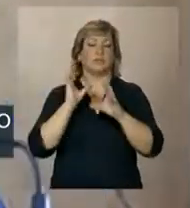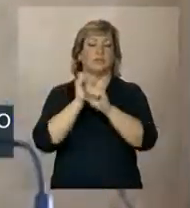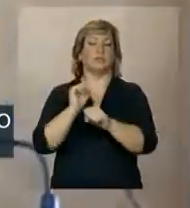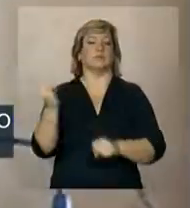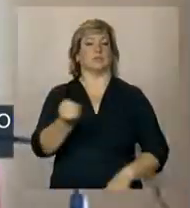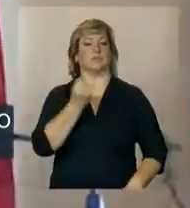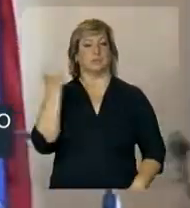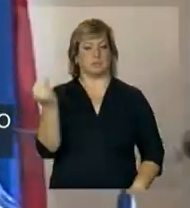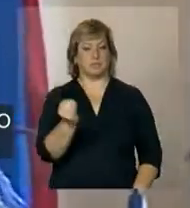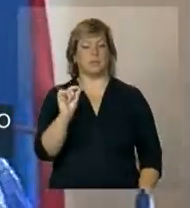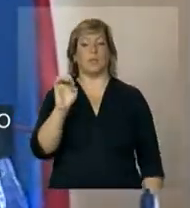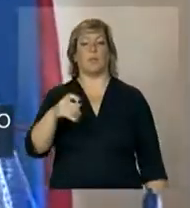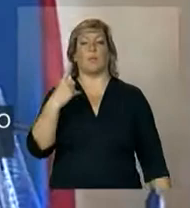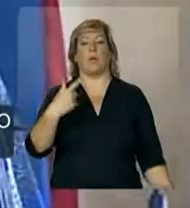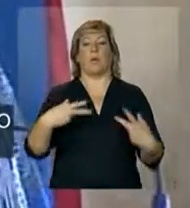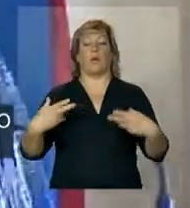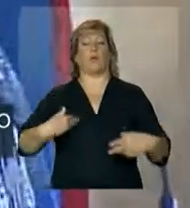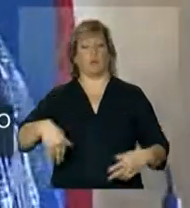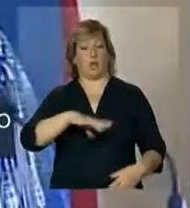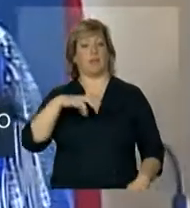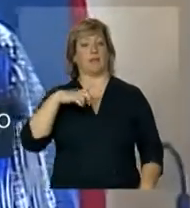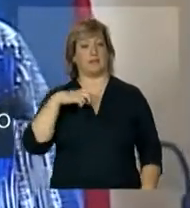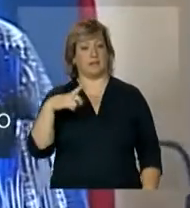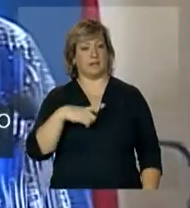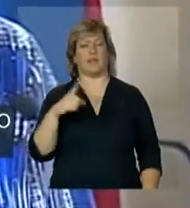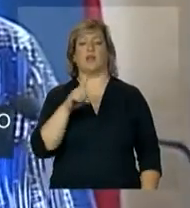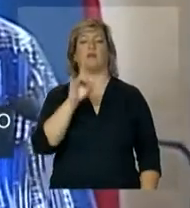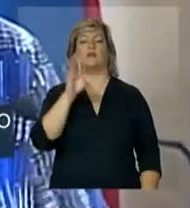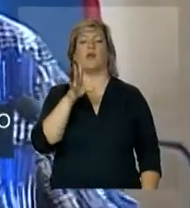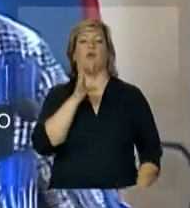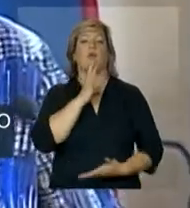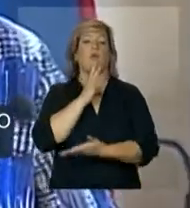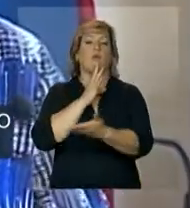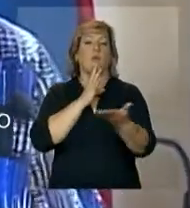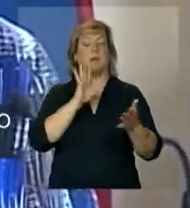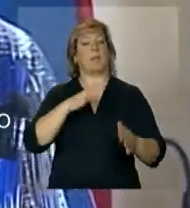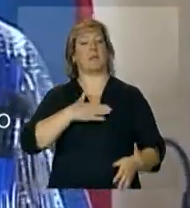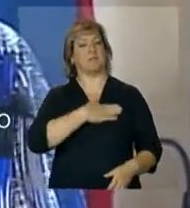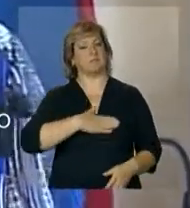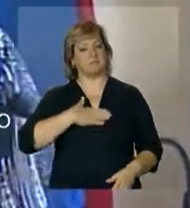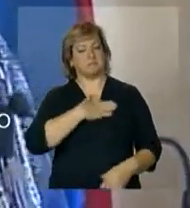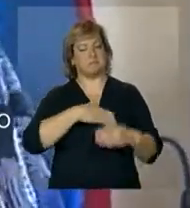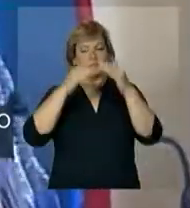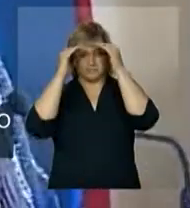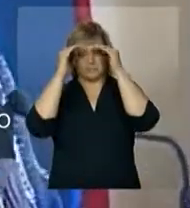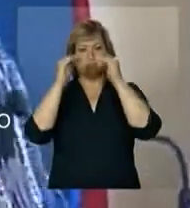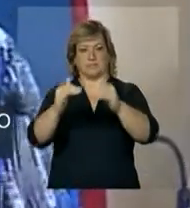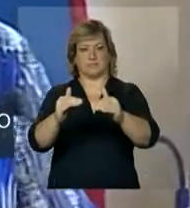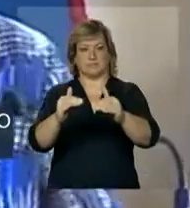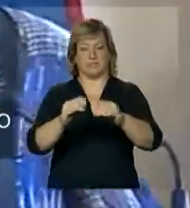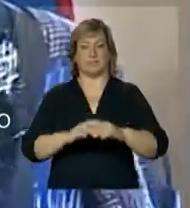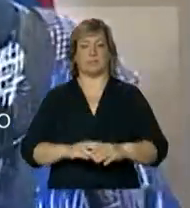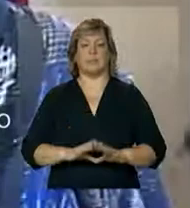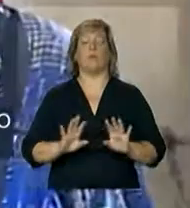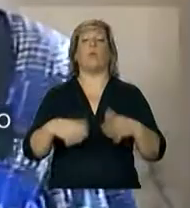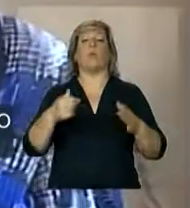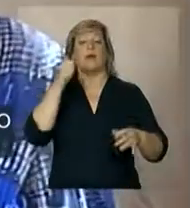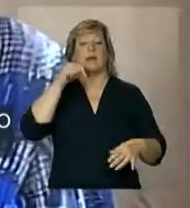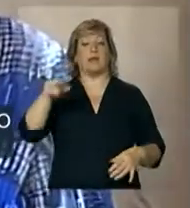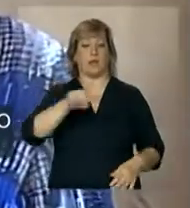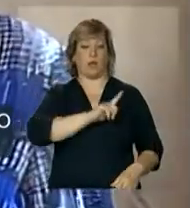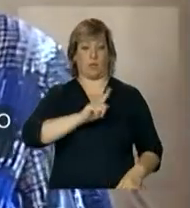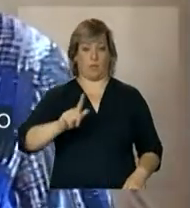nós temos, não só de conhecer, nós temos de honrar. Quando a governadora,